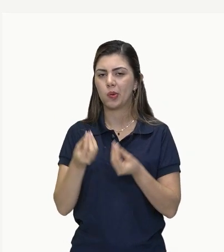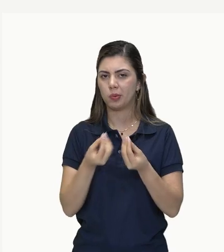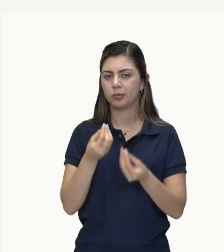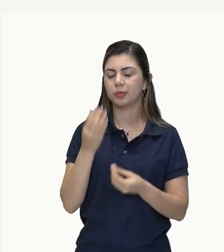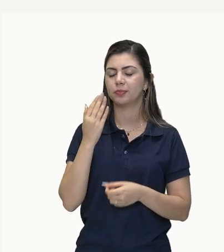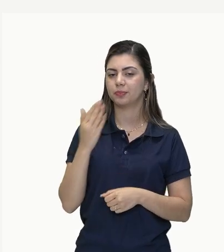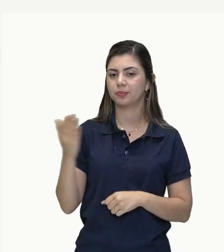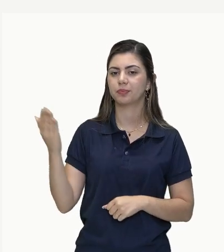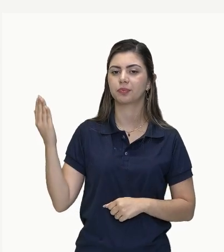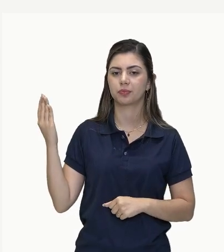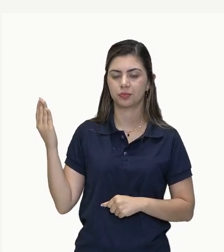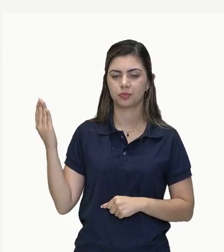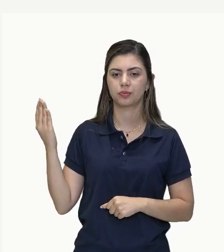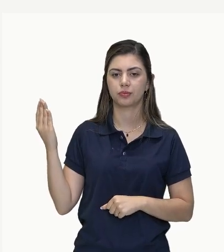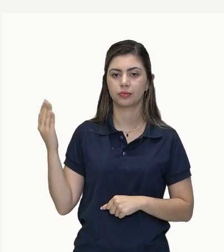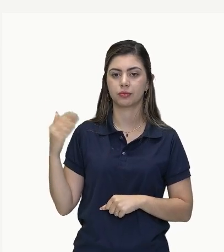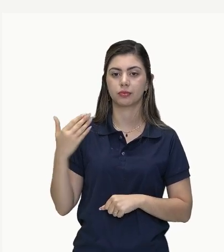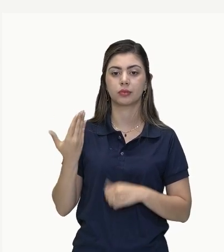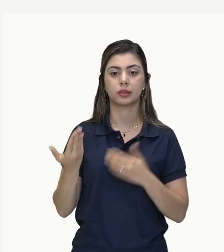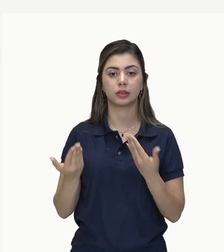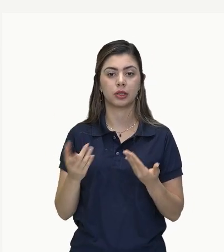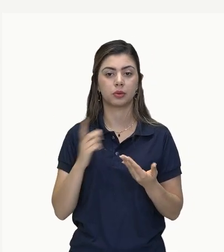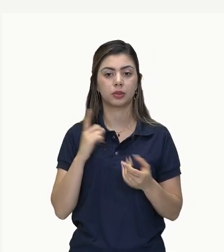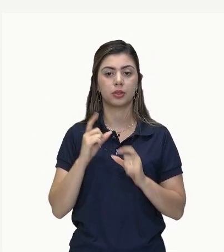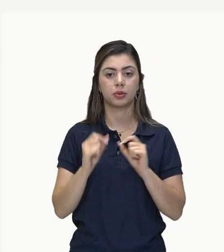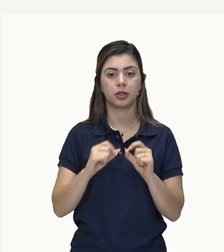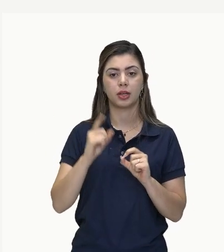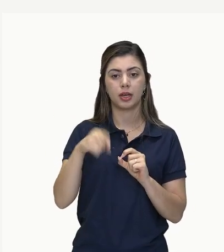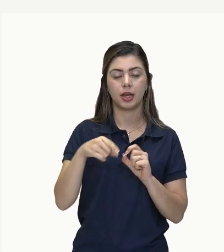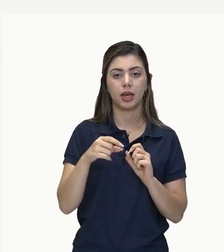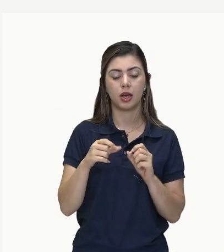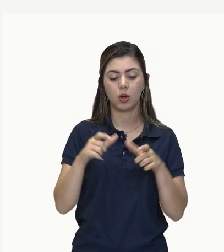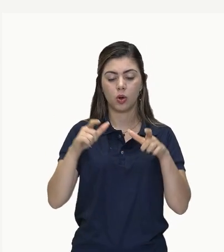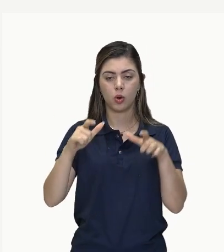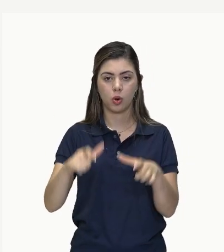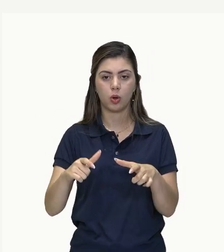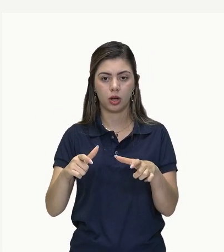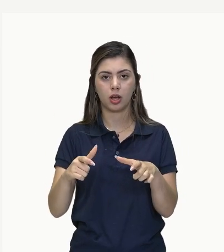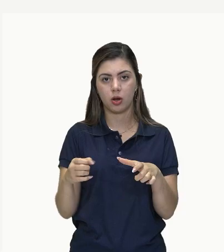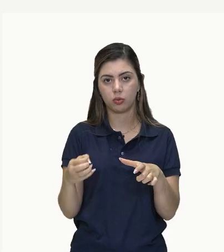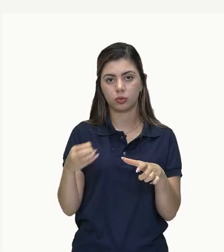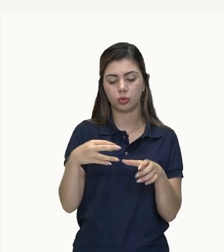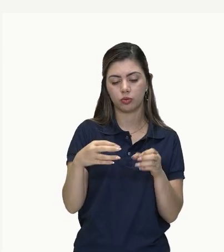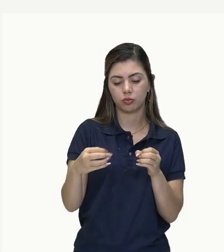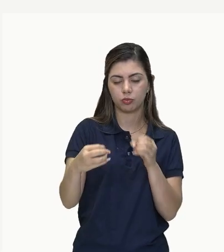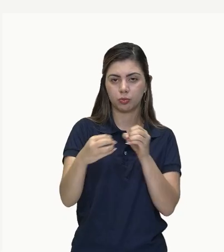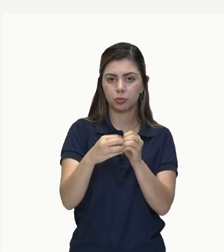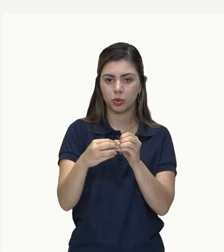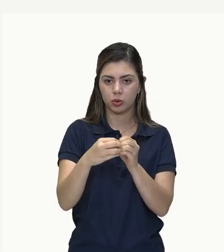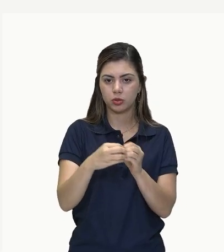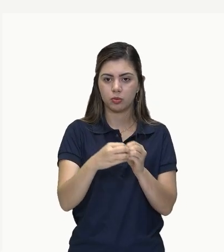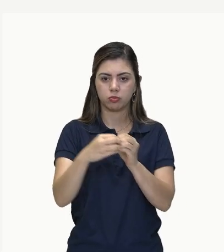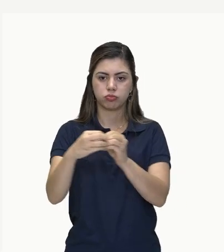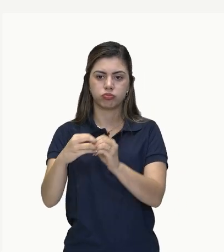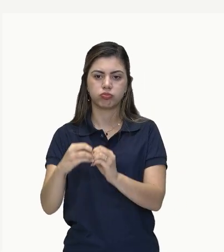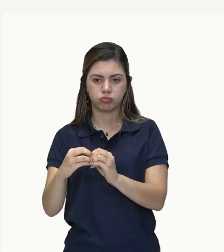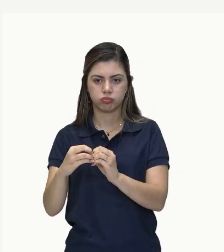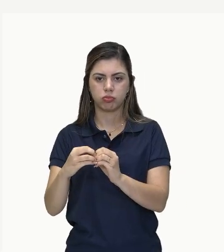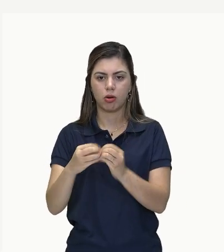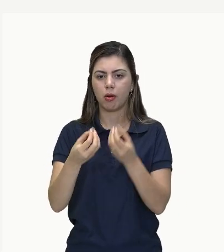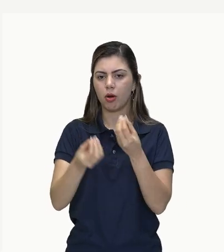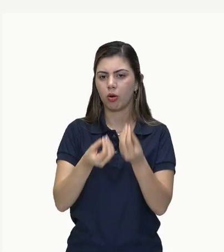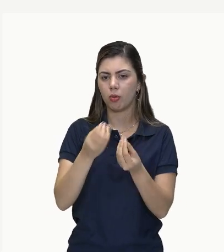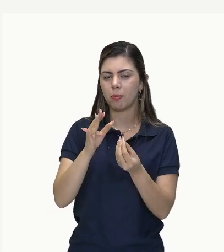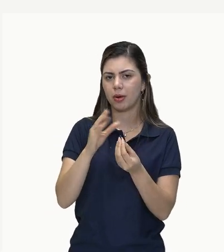especiação paripátrica, onde ocorre aqui a migração para o novo habitat, mas a gente observa que ocorre ainda, ó,